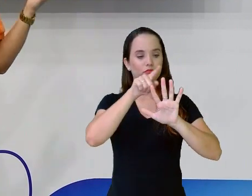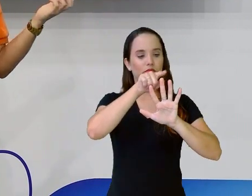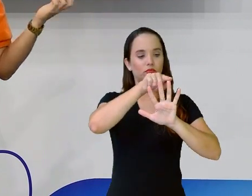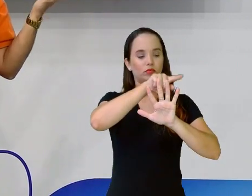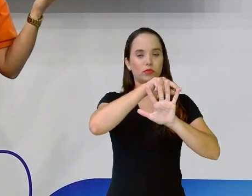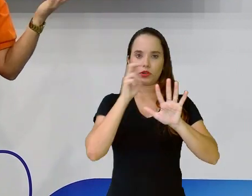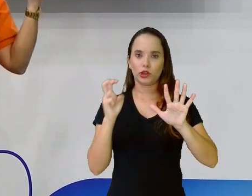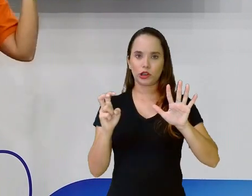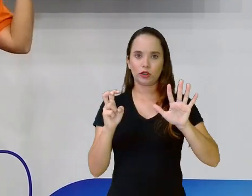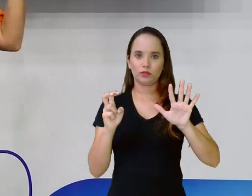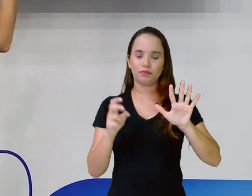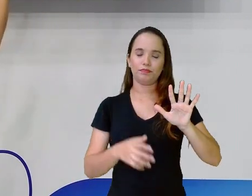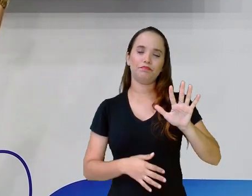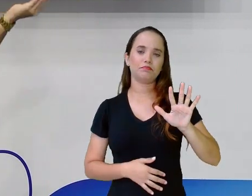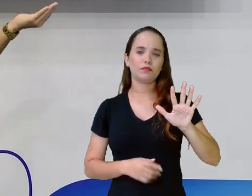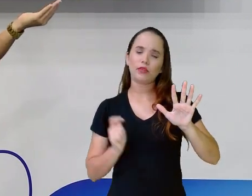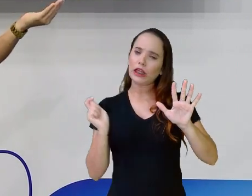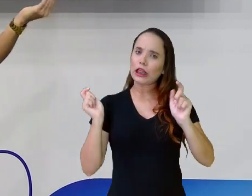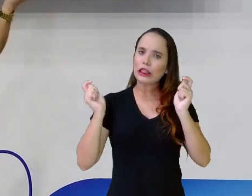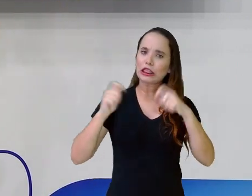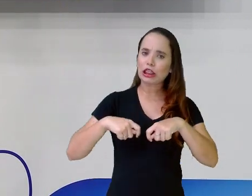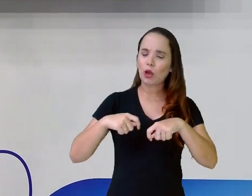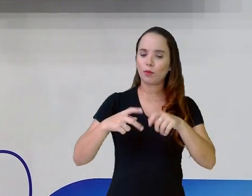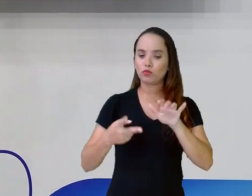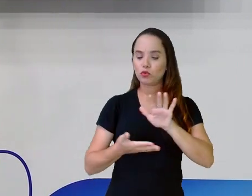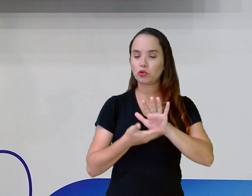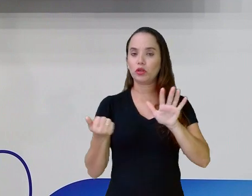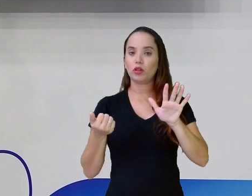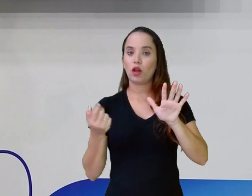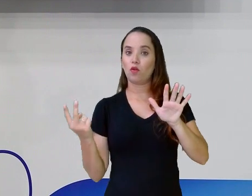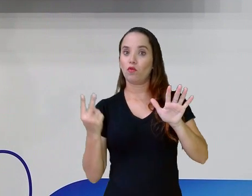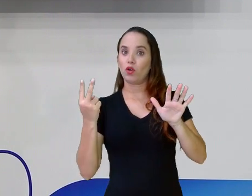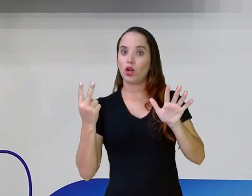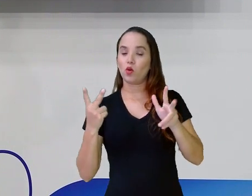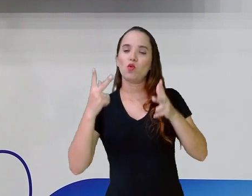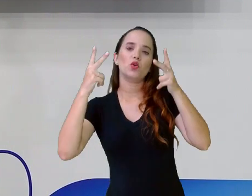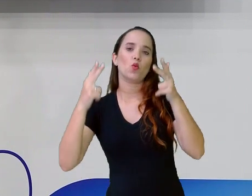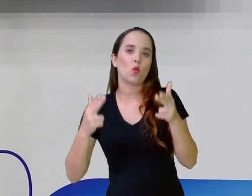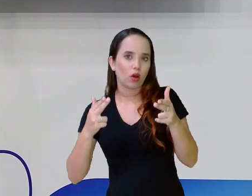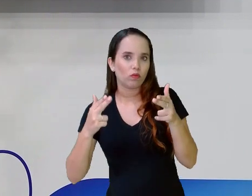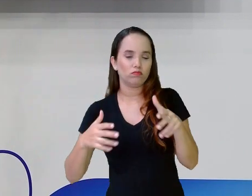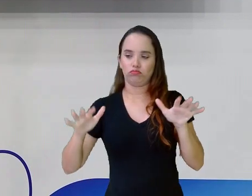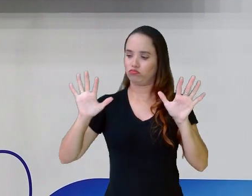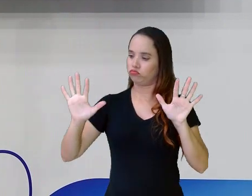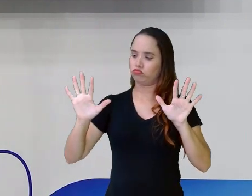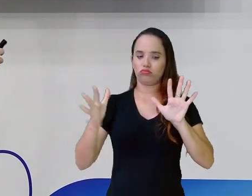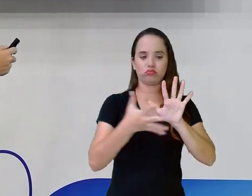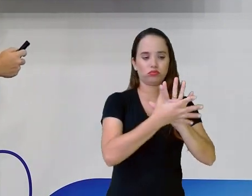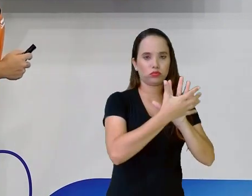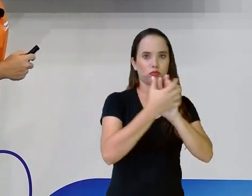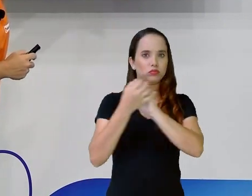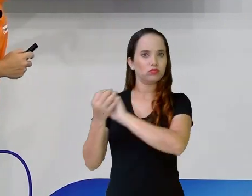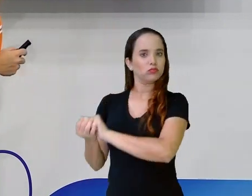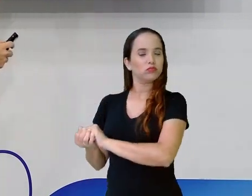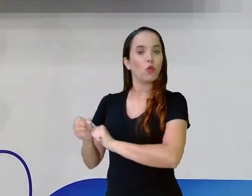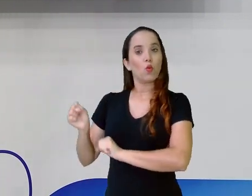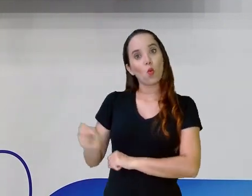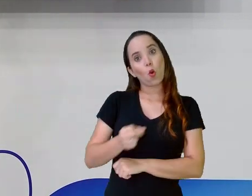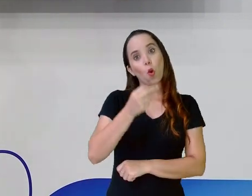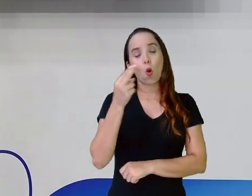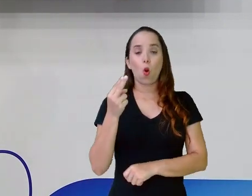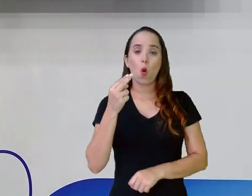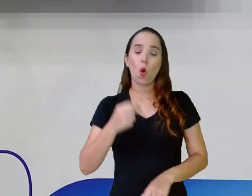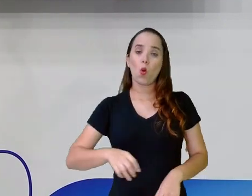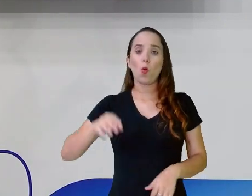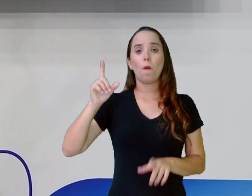Eu posso tirar um valor igual ou menor dessa quantidade de pessoas. Eu vou tirar mais pessoas do que tem no